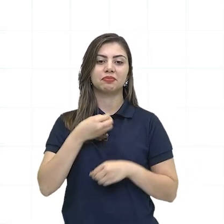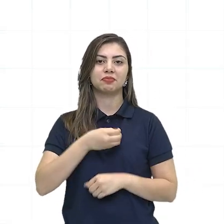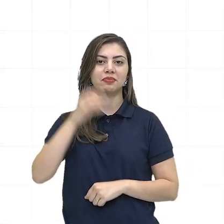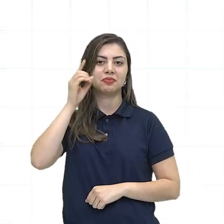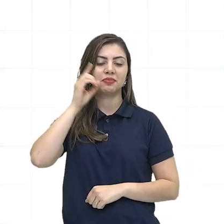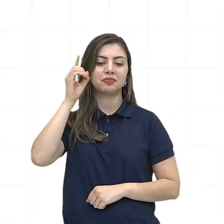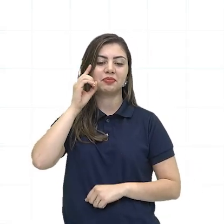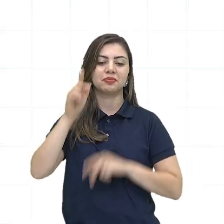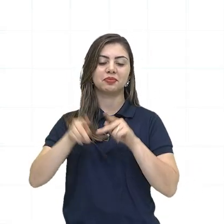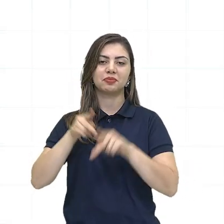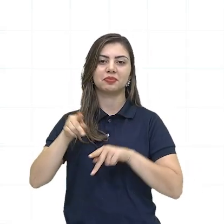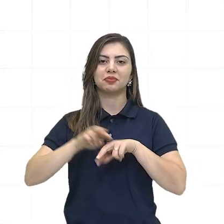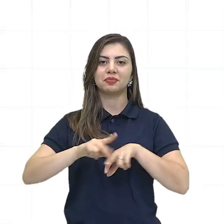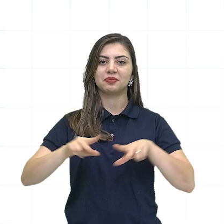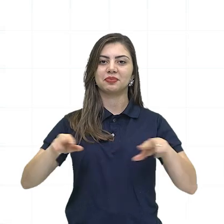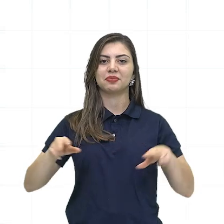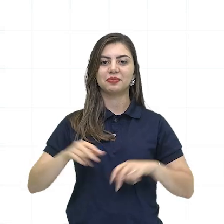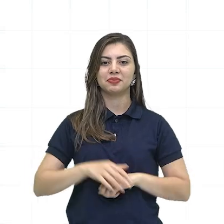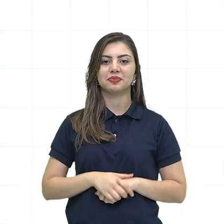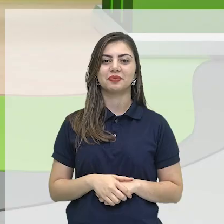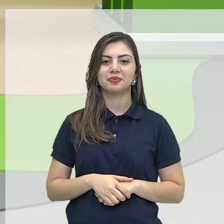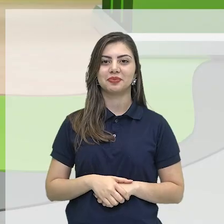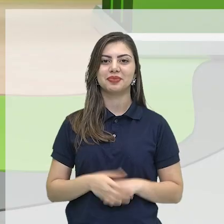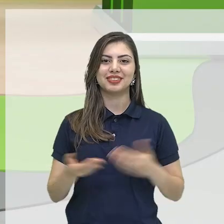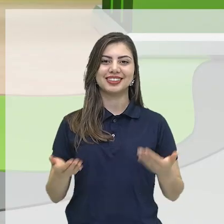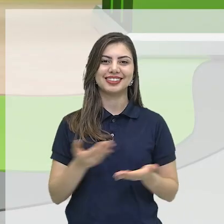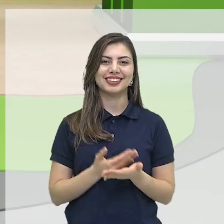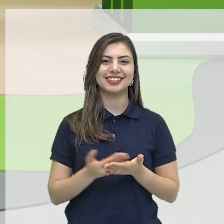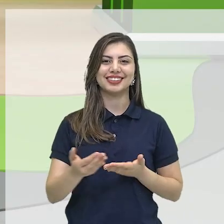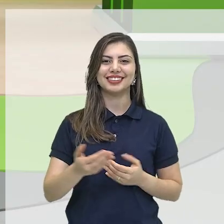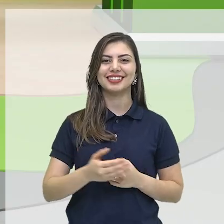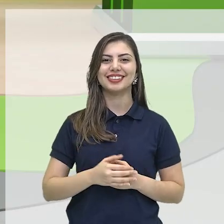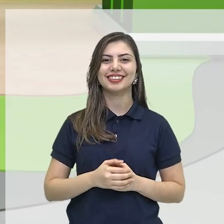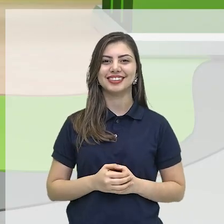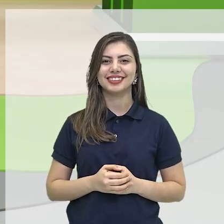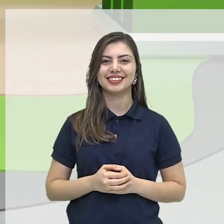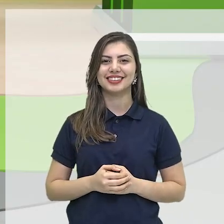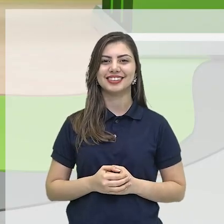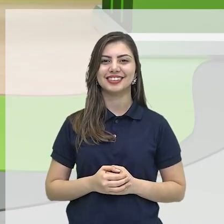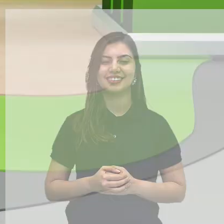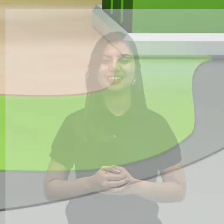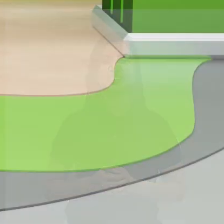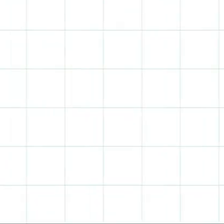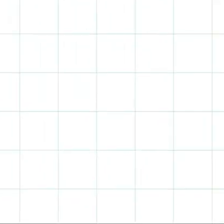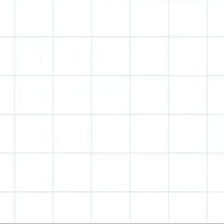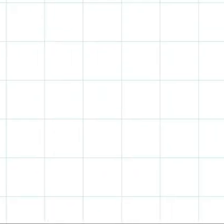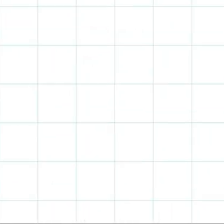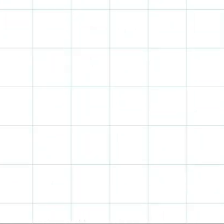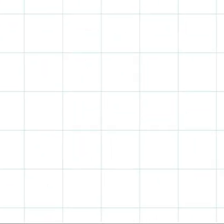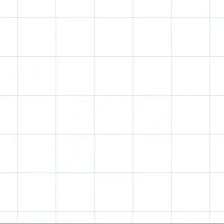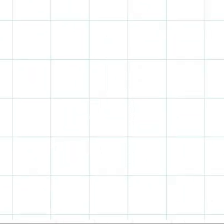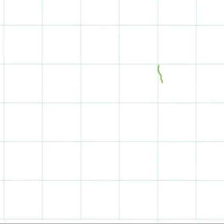no cotidiano de diversos povos. Então, vamos começar?